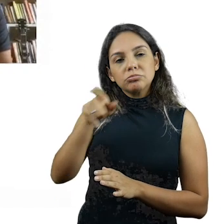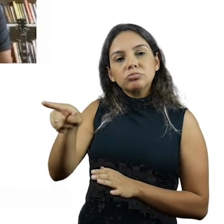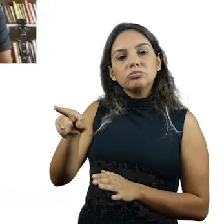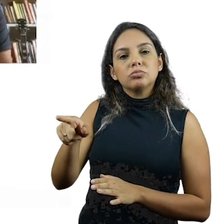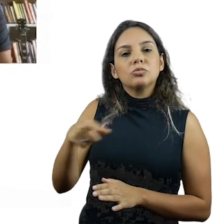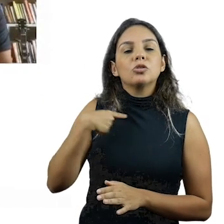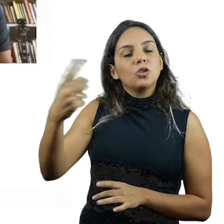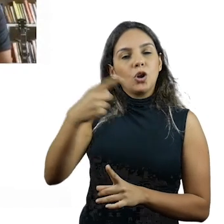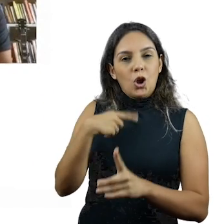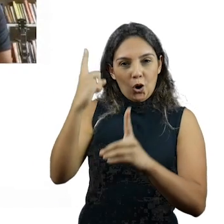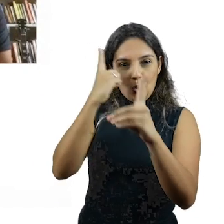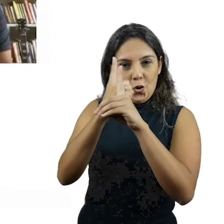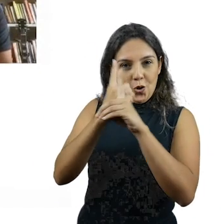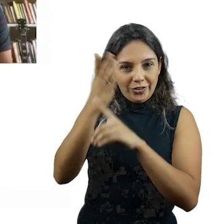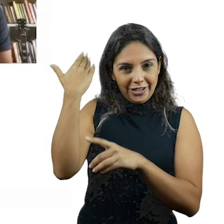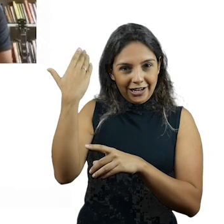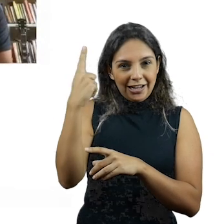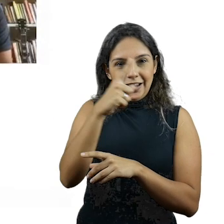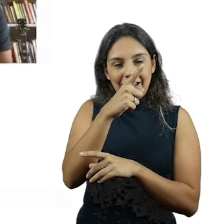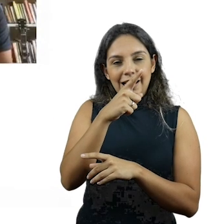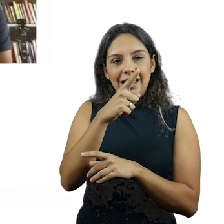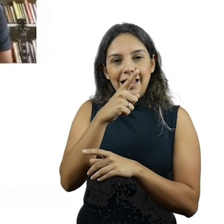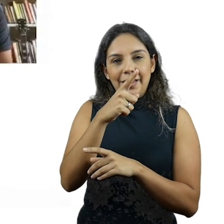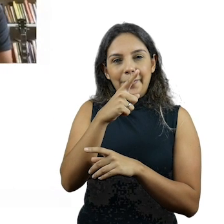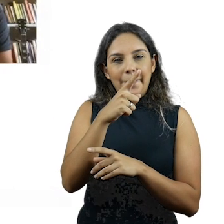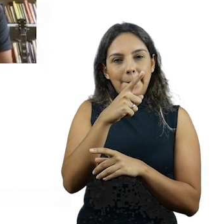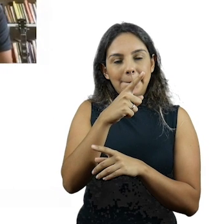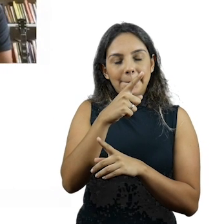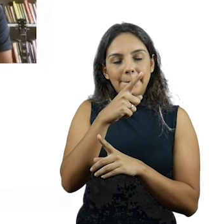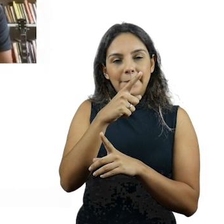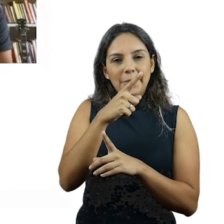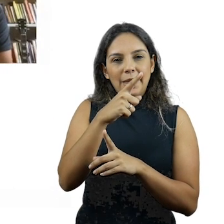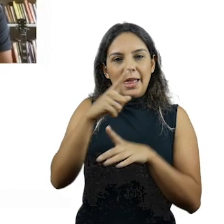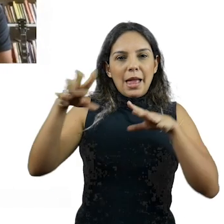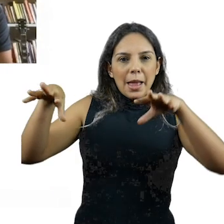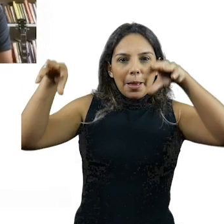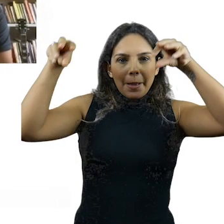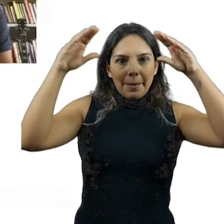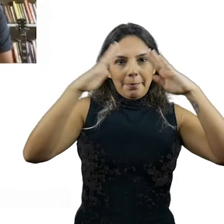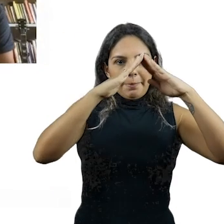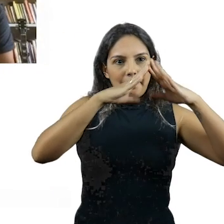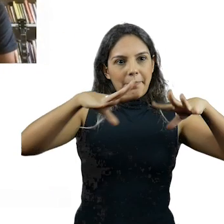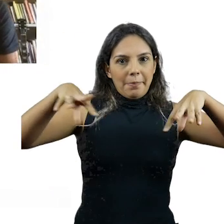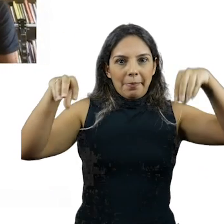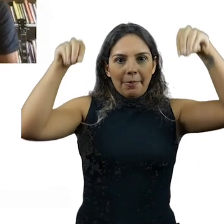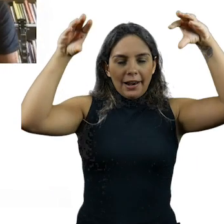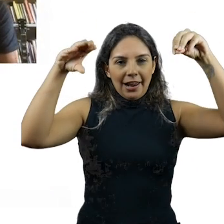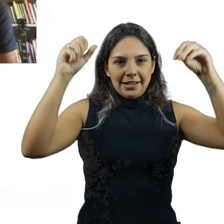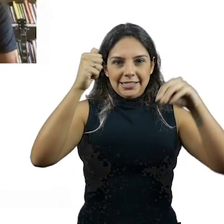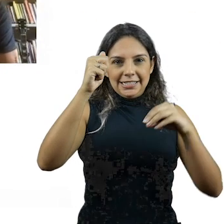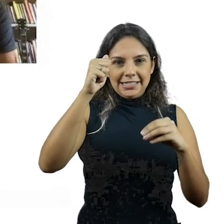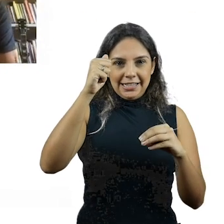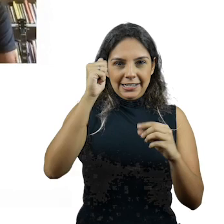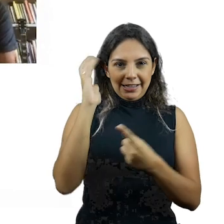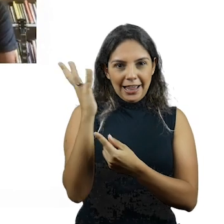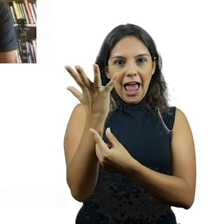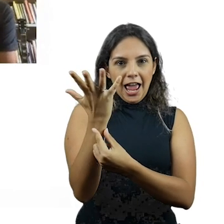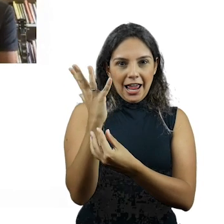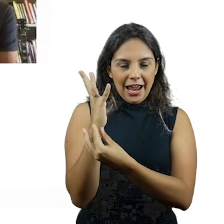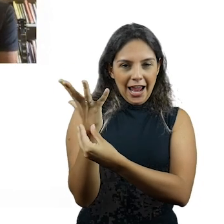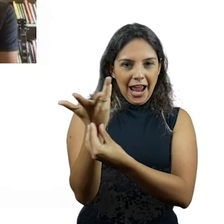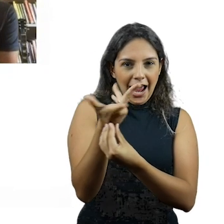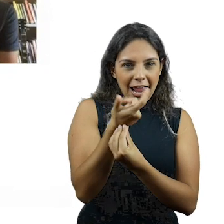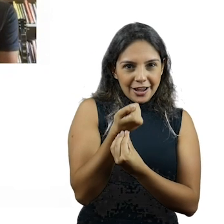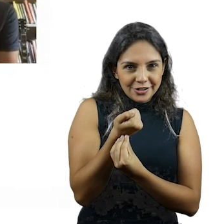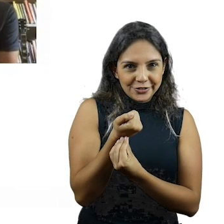Grande Teatro do Palácio das Artes, aqui em Belo Horizonte, quando a Malu ficou no bastidor e não conseguiu ficar no bastidor,